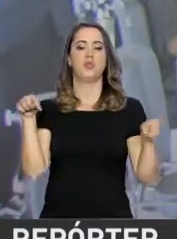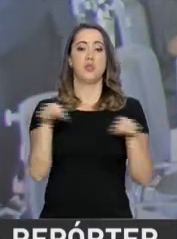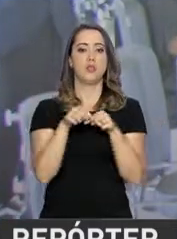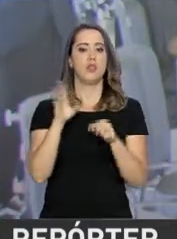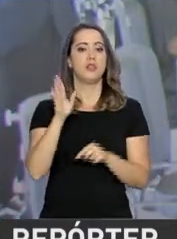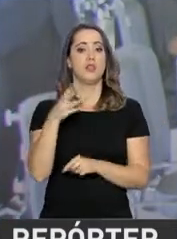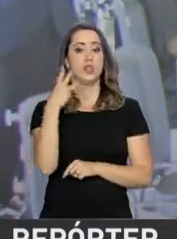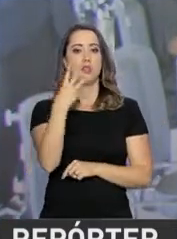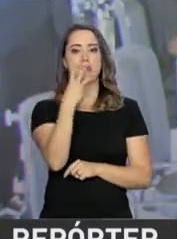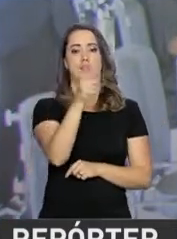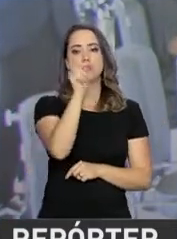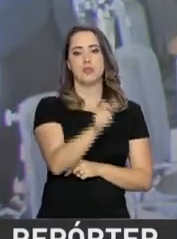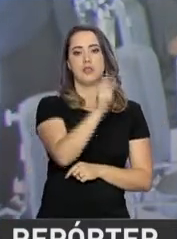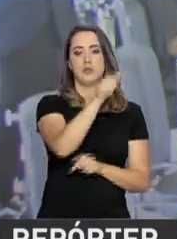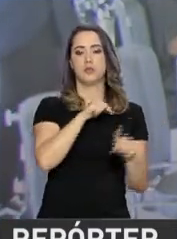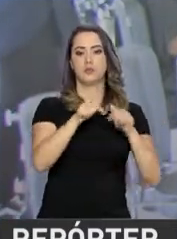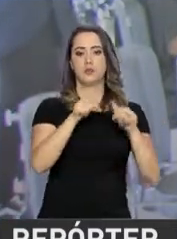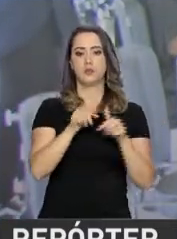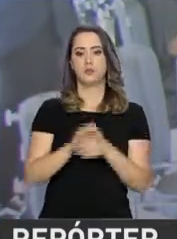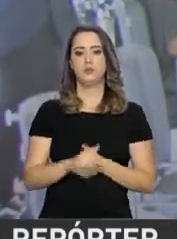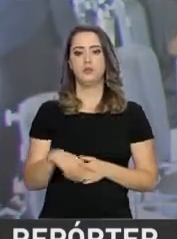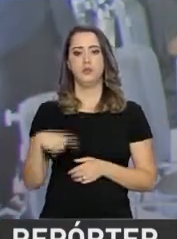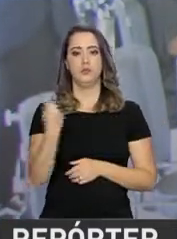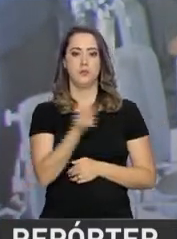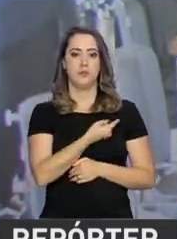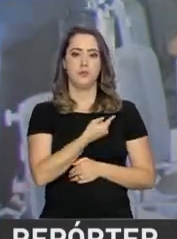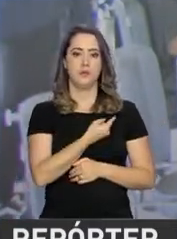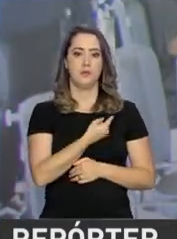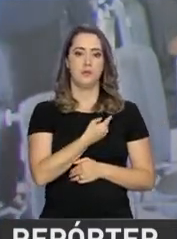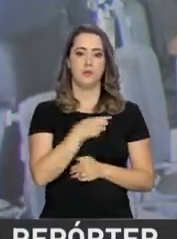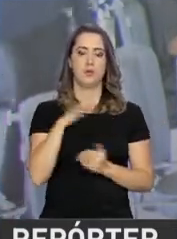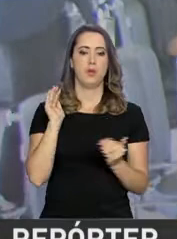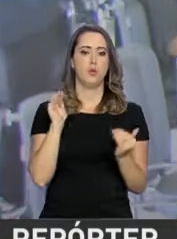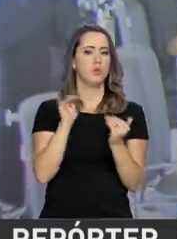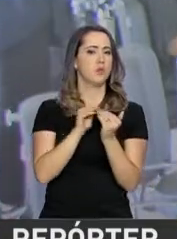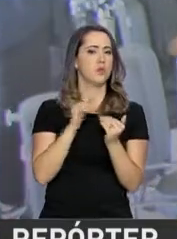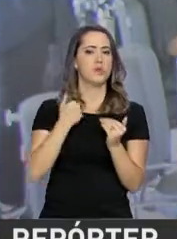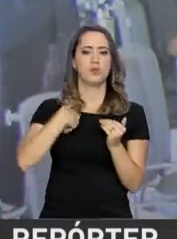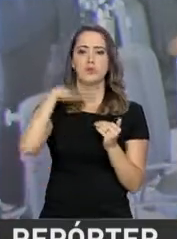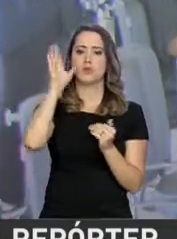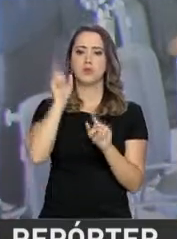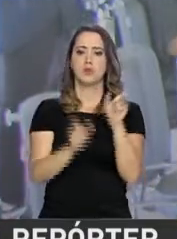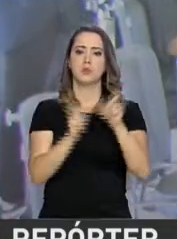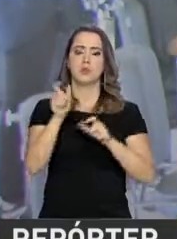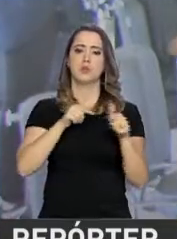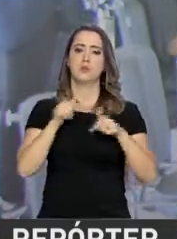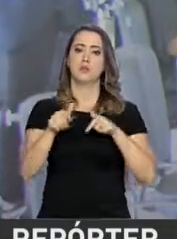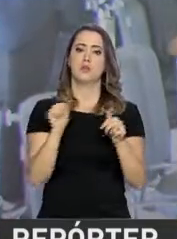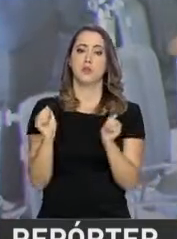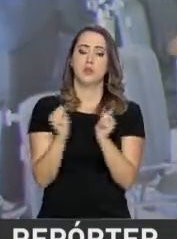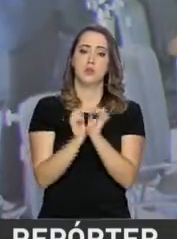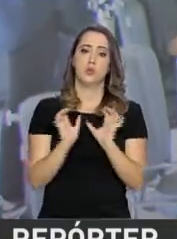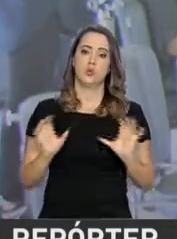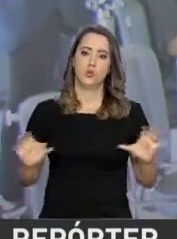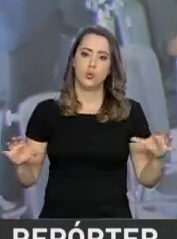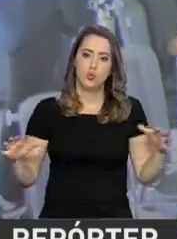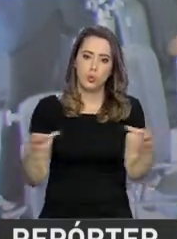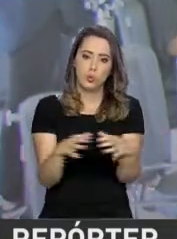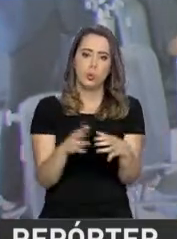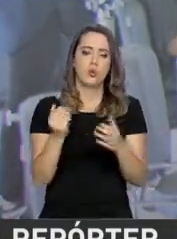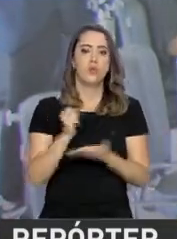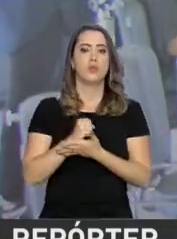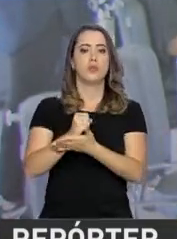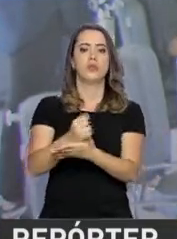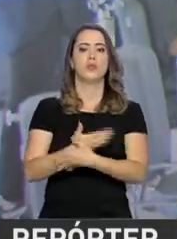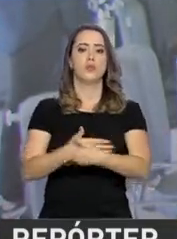já com 33 funcionários ea nossa pretensão é aumentar mais ainda essa equipe pra oferecer